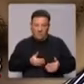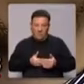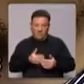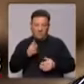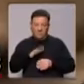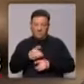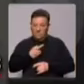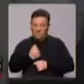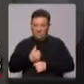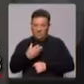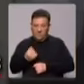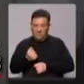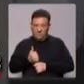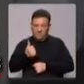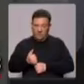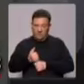muito e fazer bem e fazer depressa.